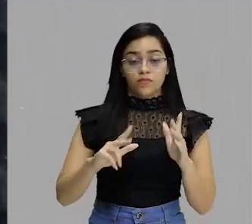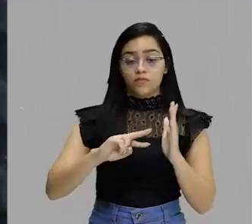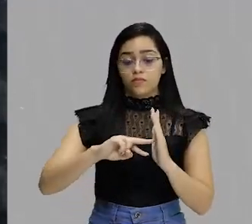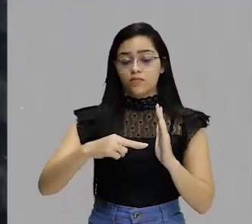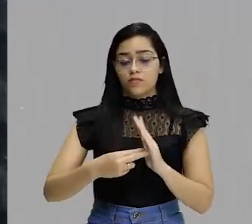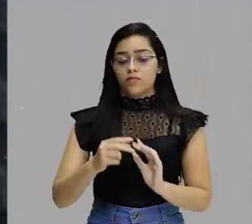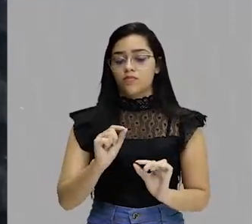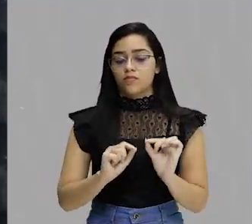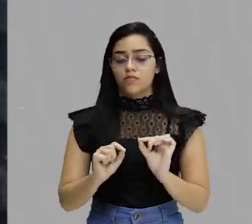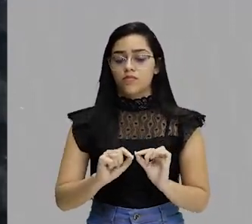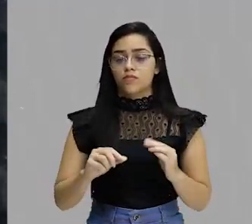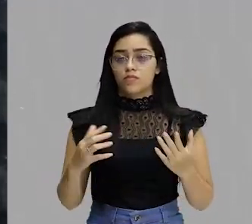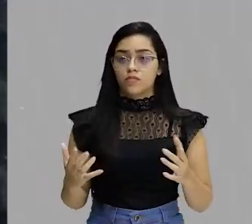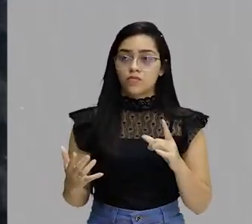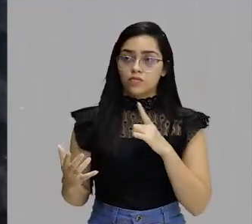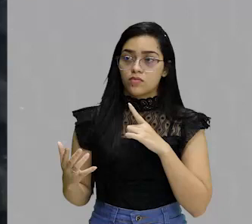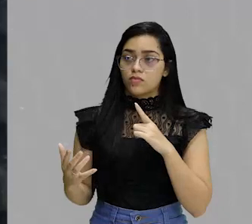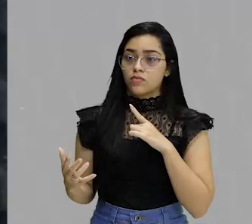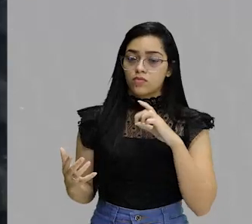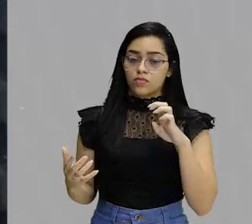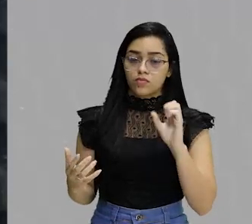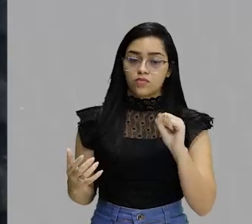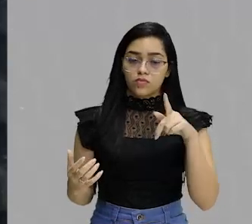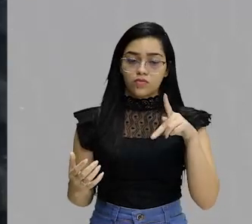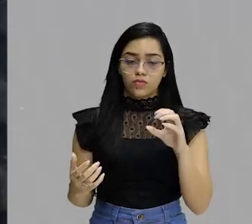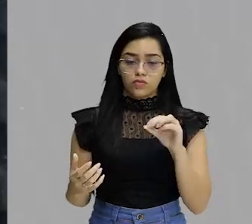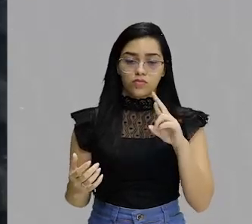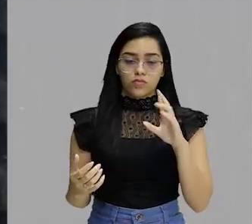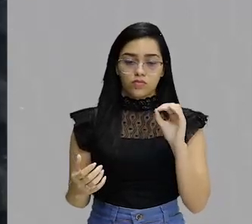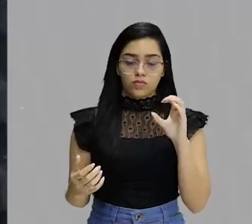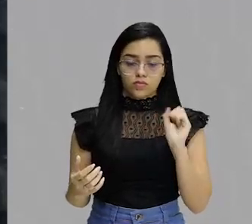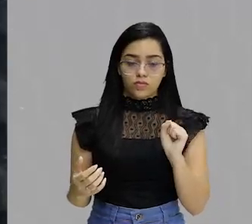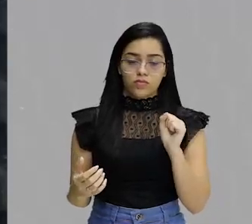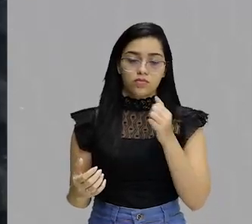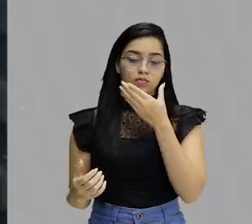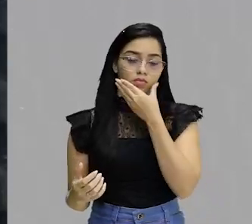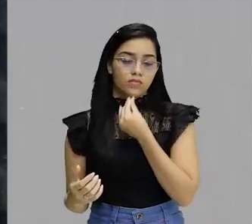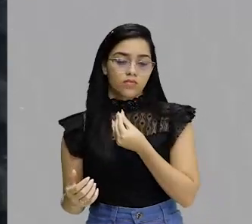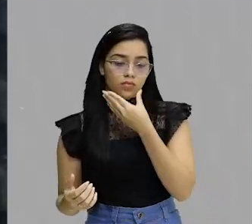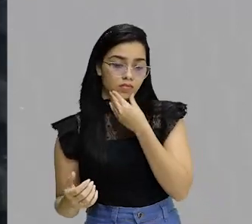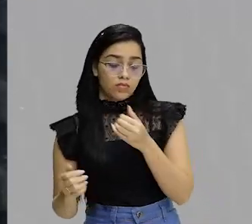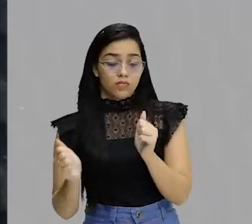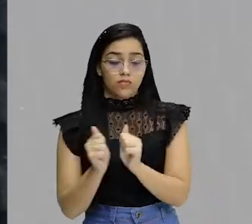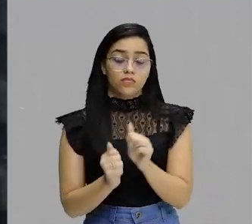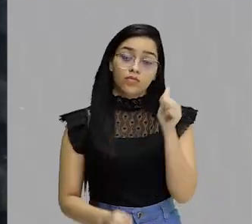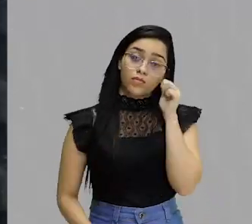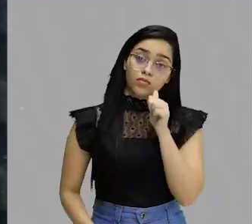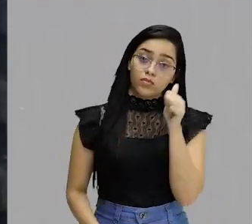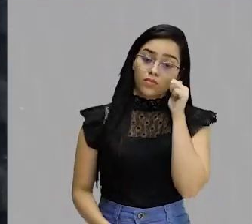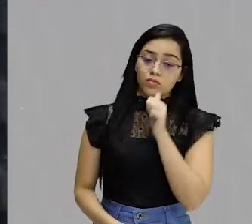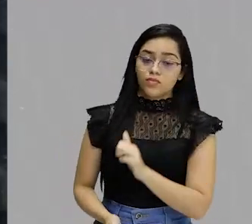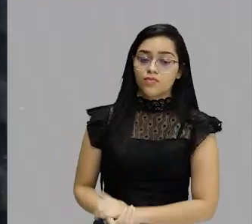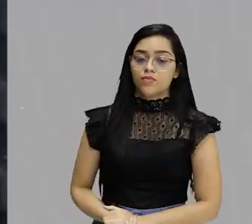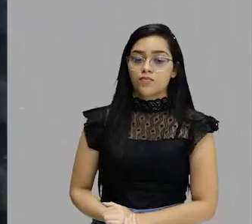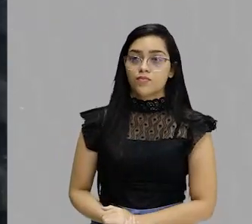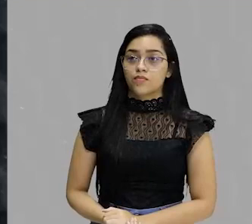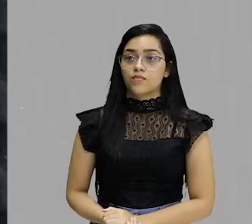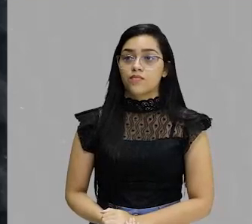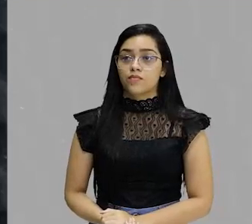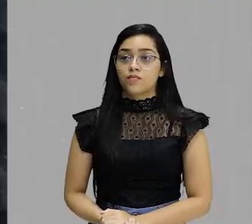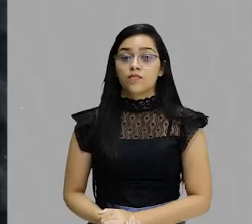seja, existem os esporos masculinos e os esporos femininos. O